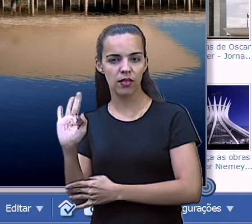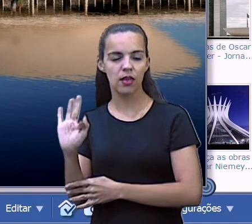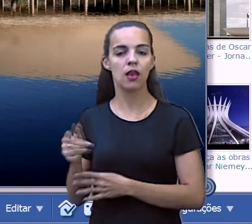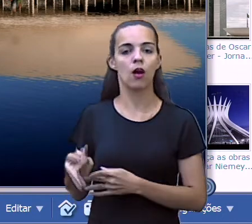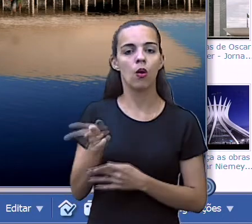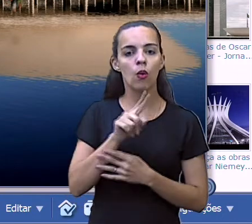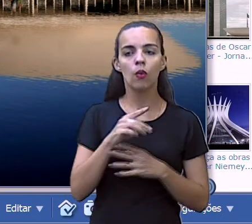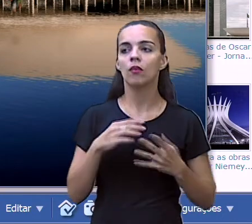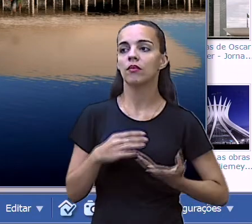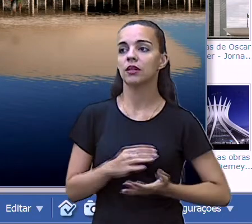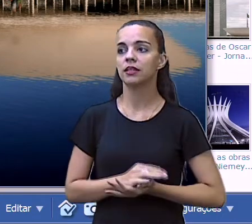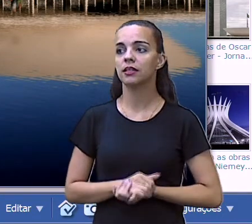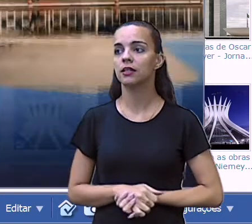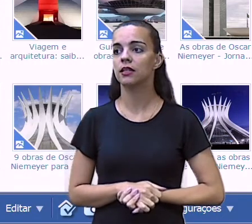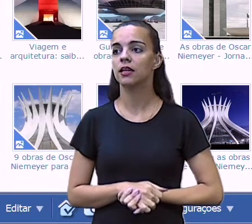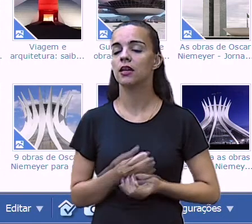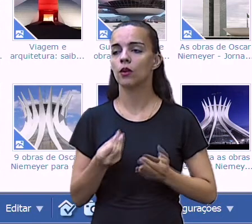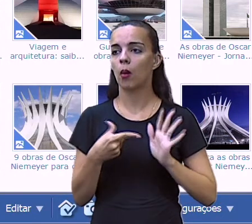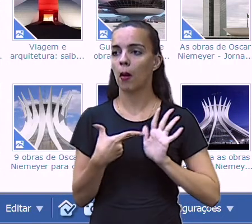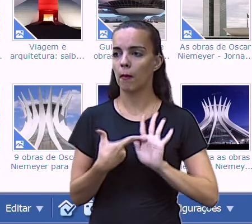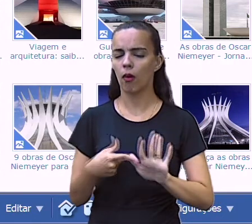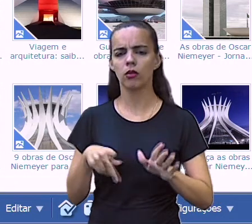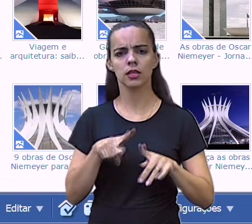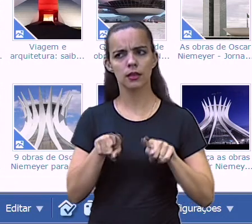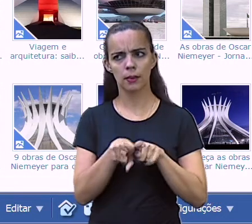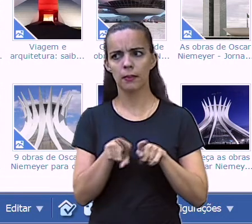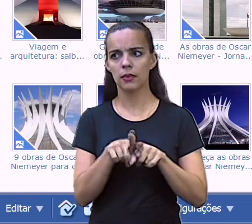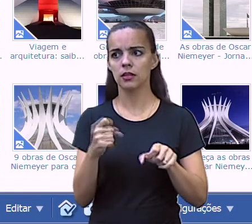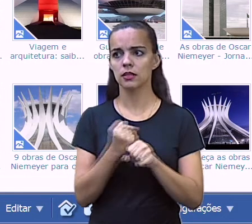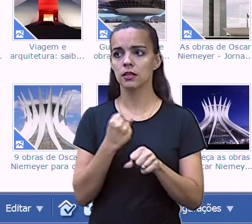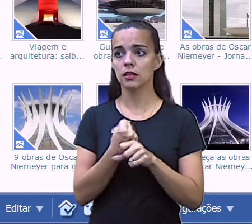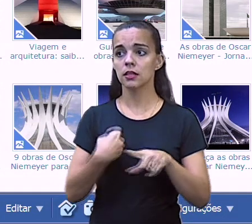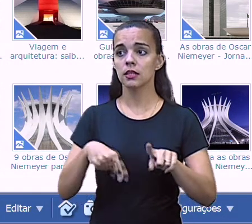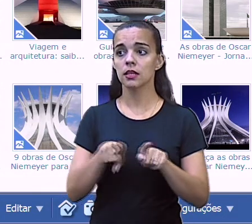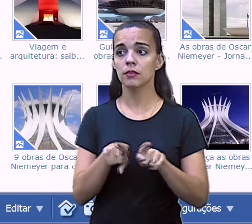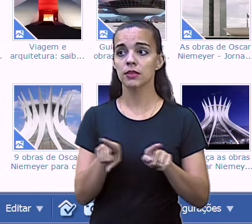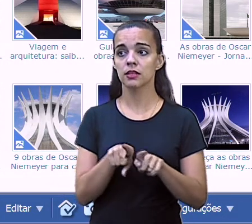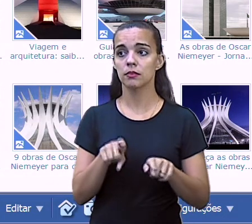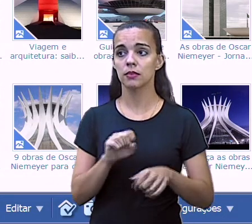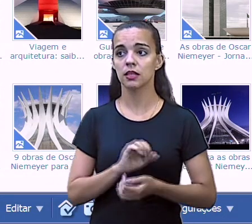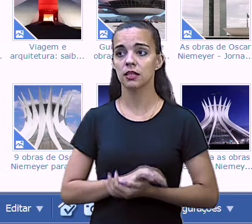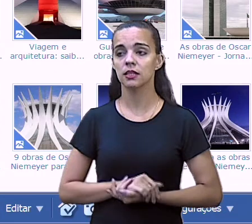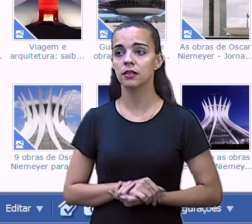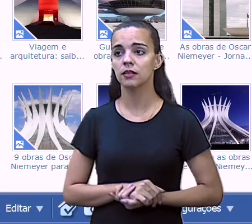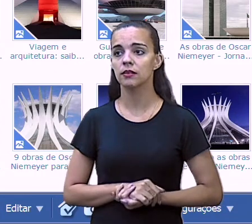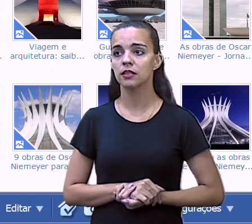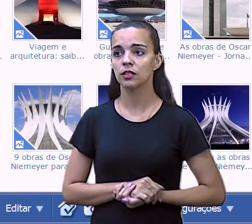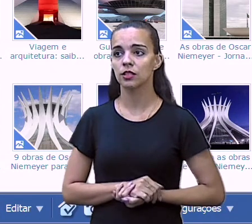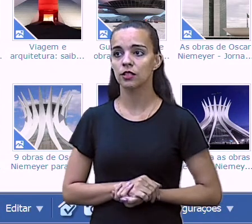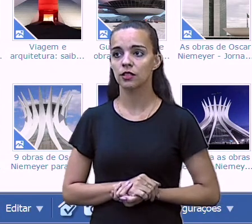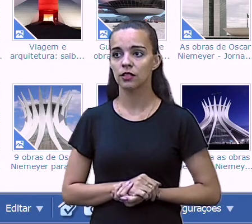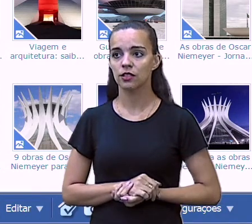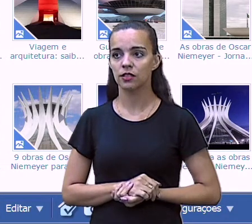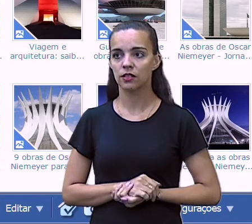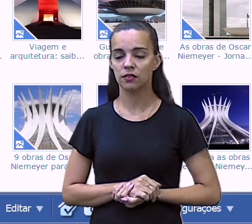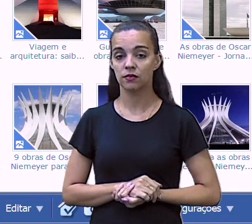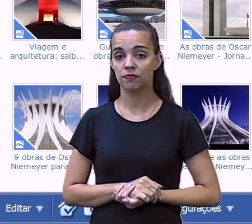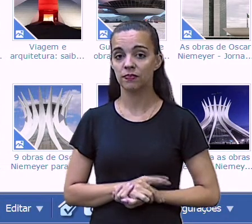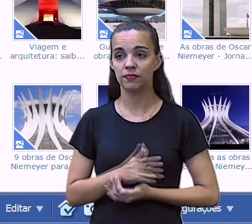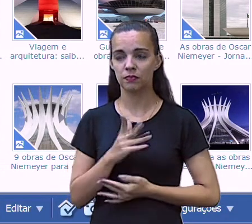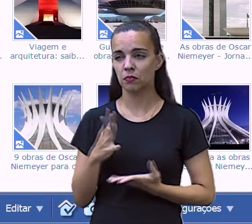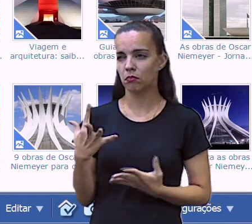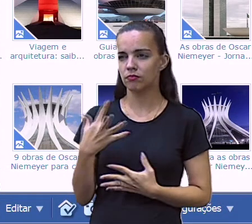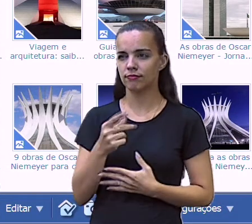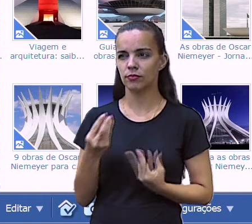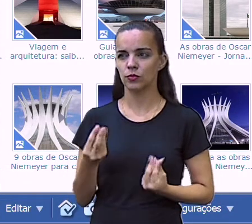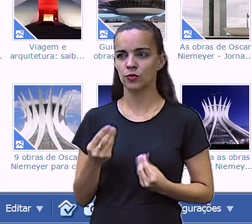d'Água. Tudo isso, gente, é um complexo hipermoderno. Não existia esses